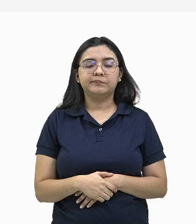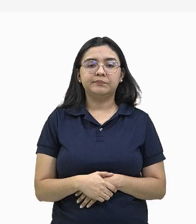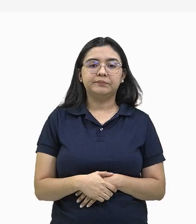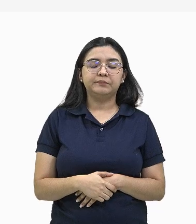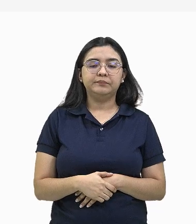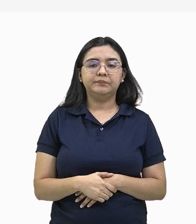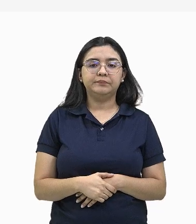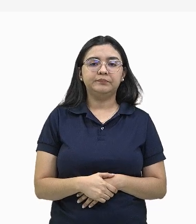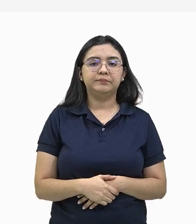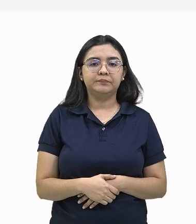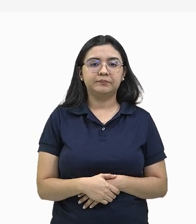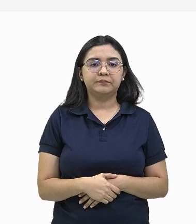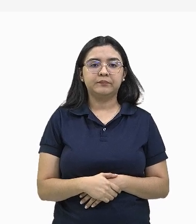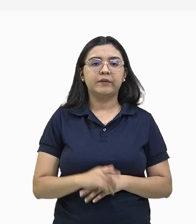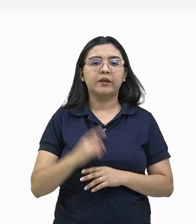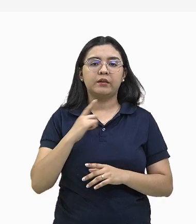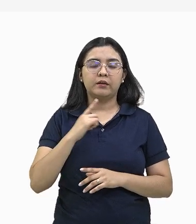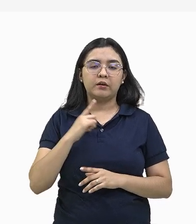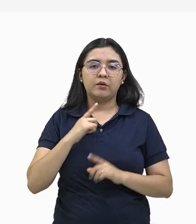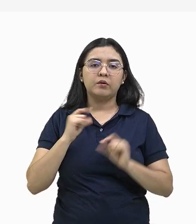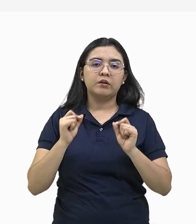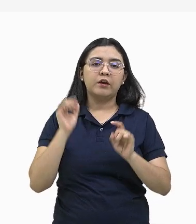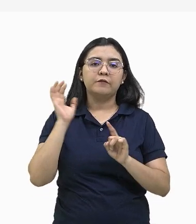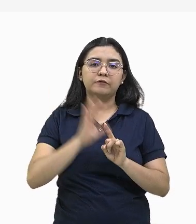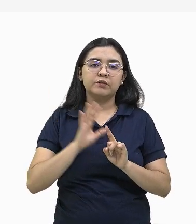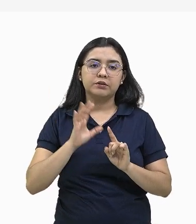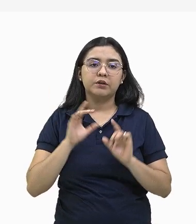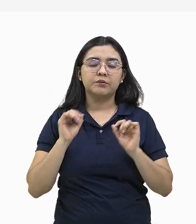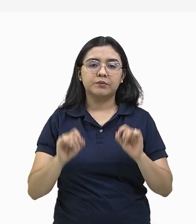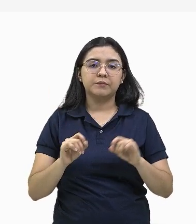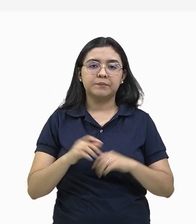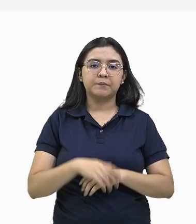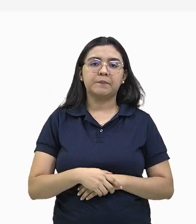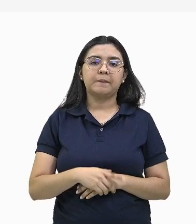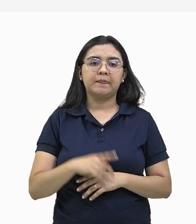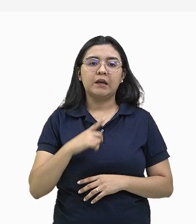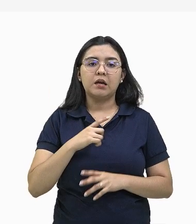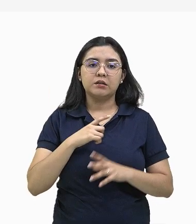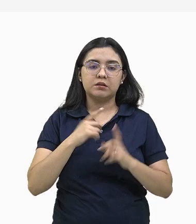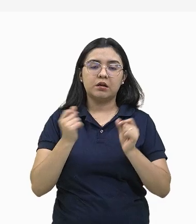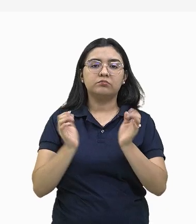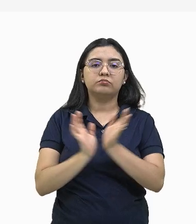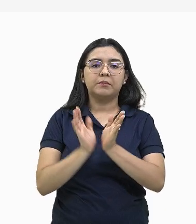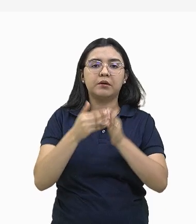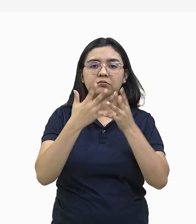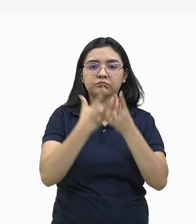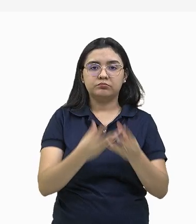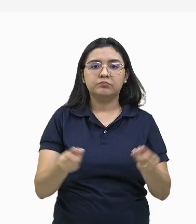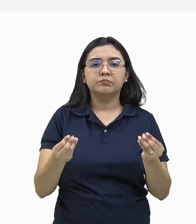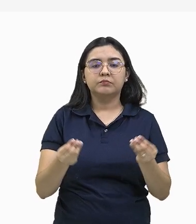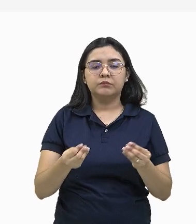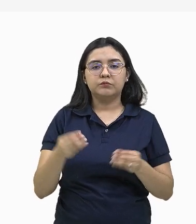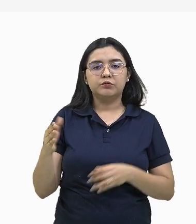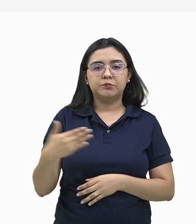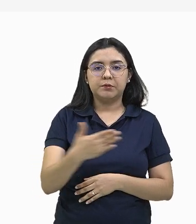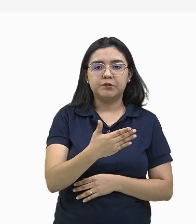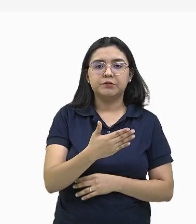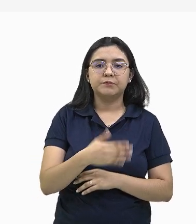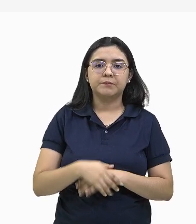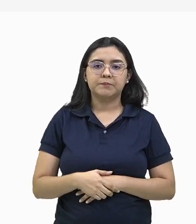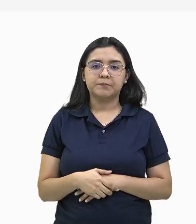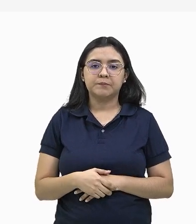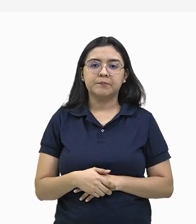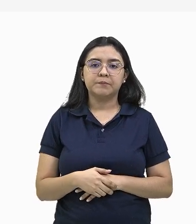que está atingindo, né, a procriação, né, dos peixes, né? O aumento dos